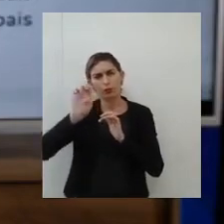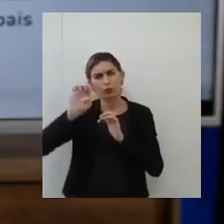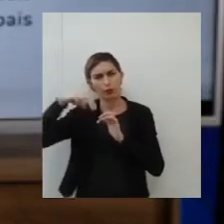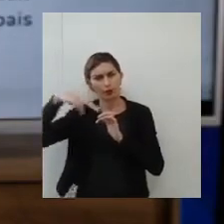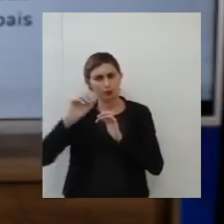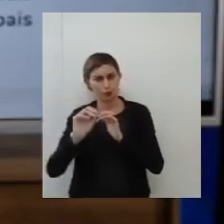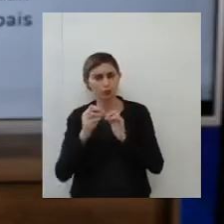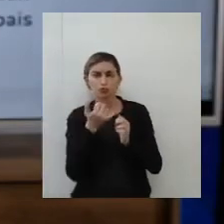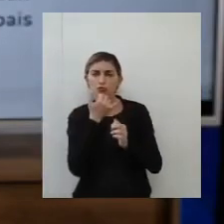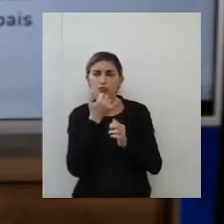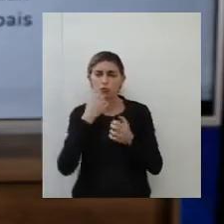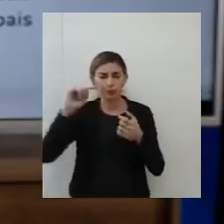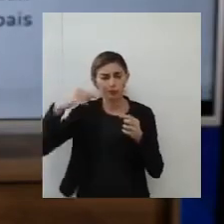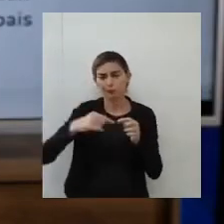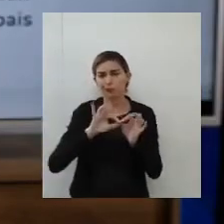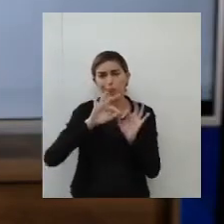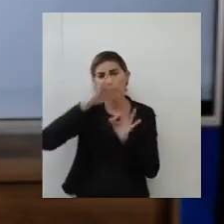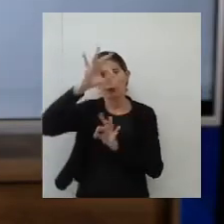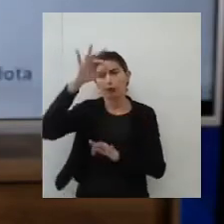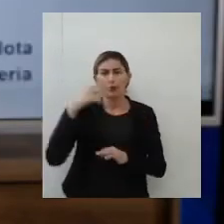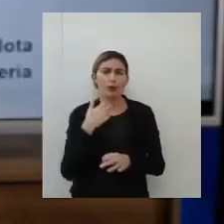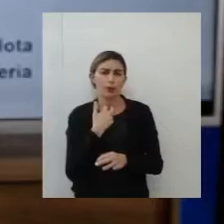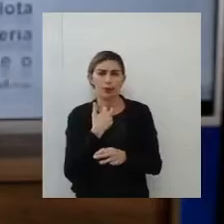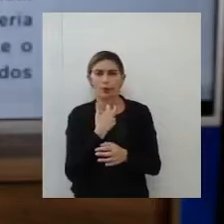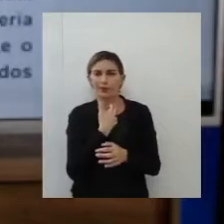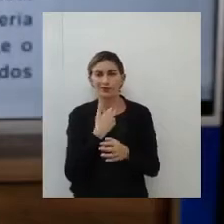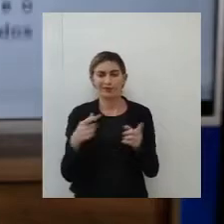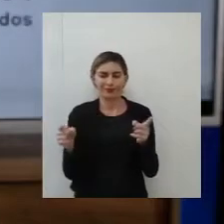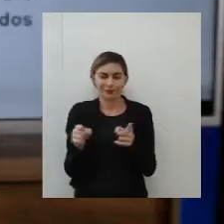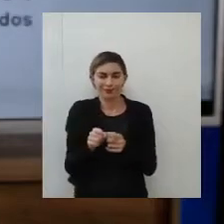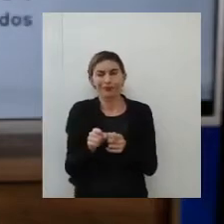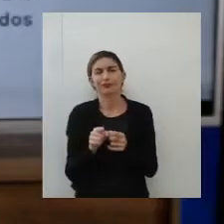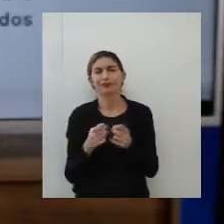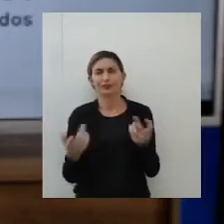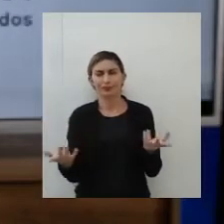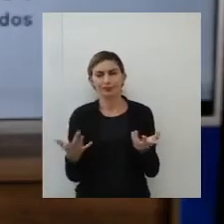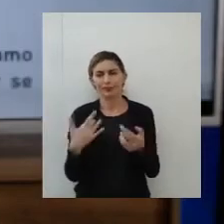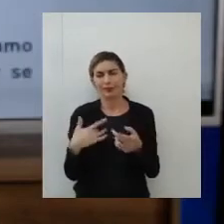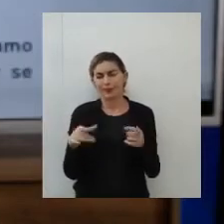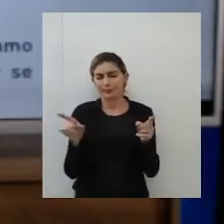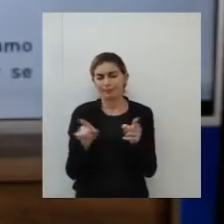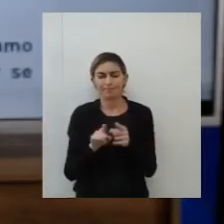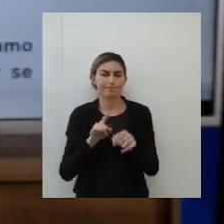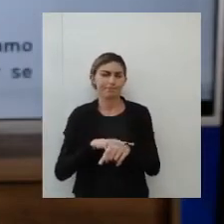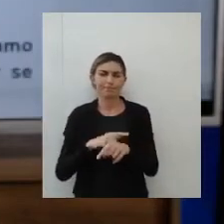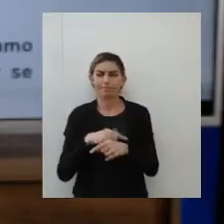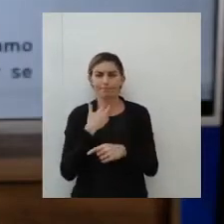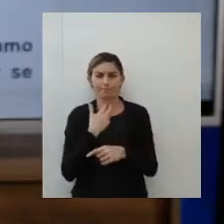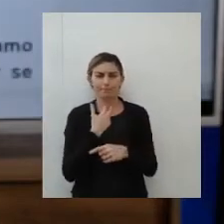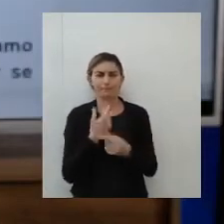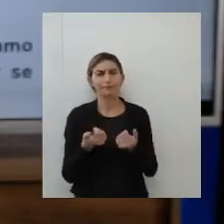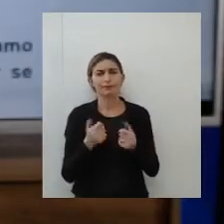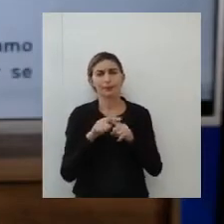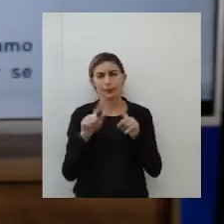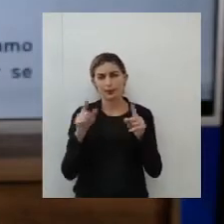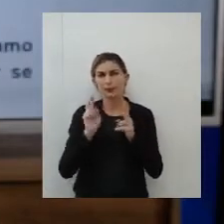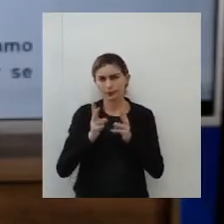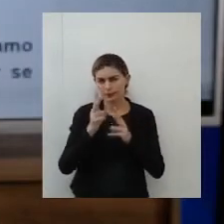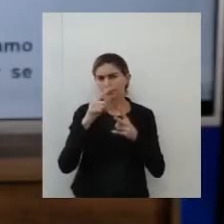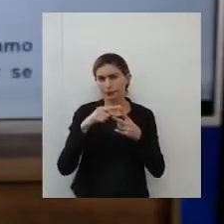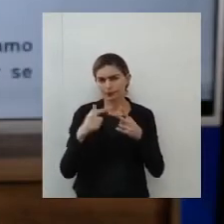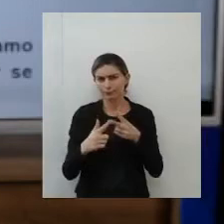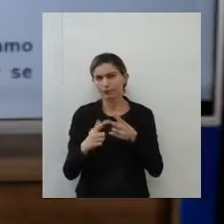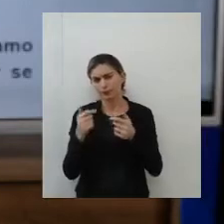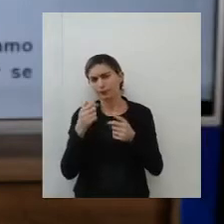Desculpa não poder aprofundar mais, mas é que infelizmente nosso tempo não permite, tá? Mas acompanhe esses 2